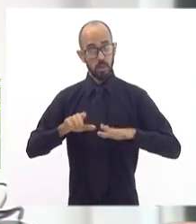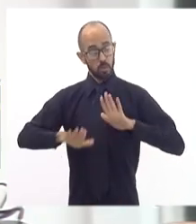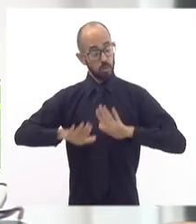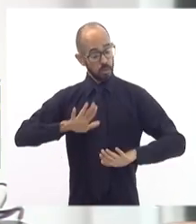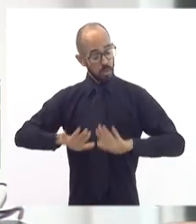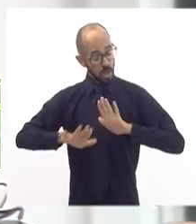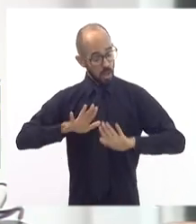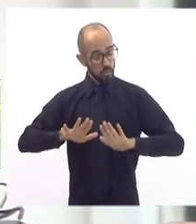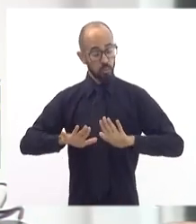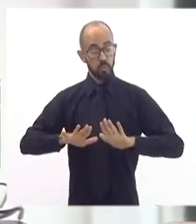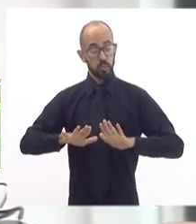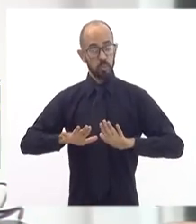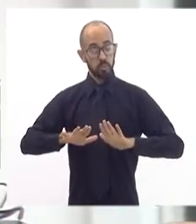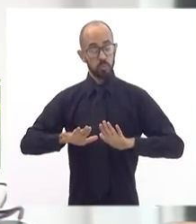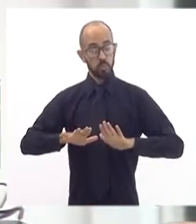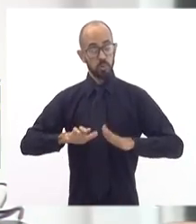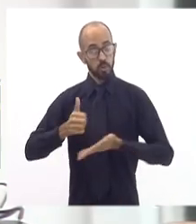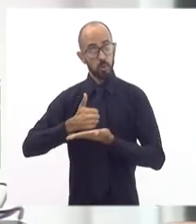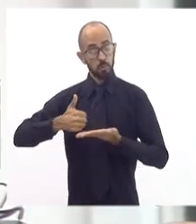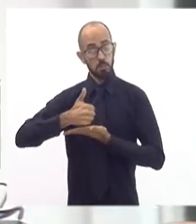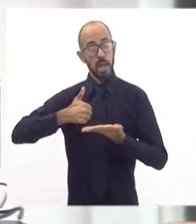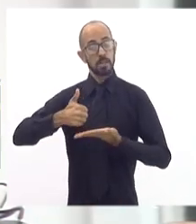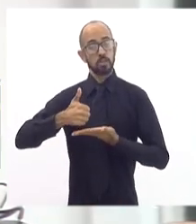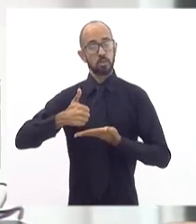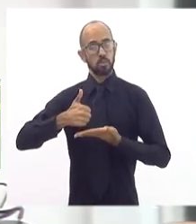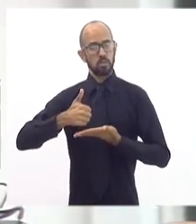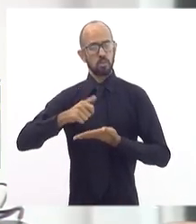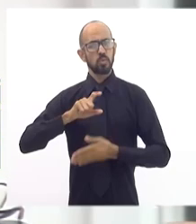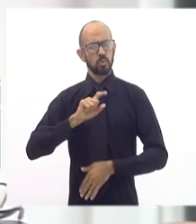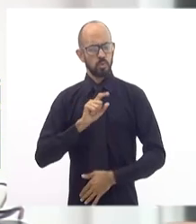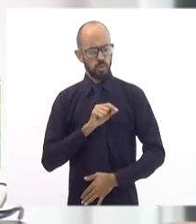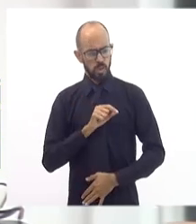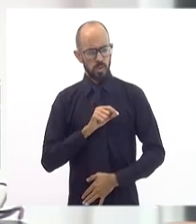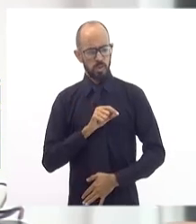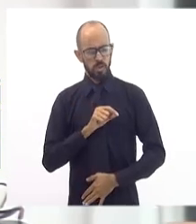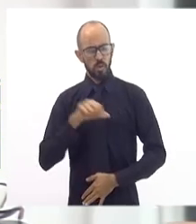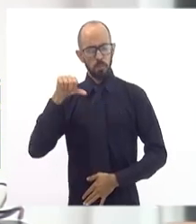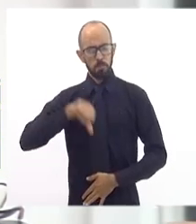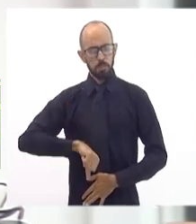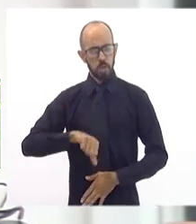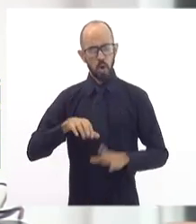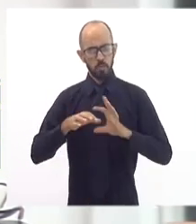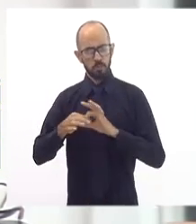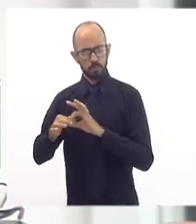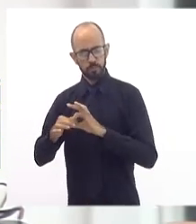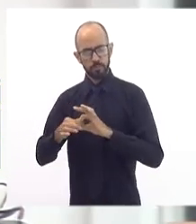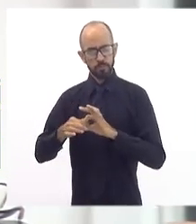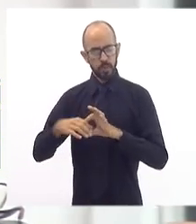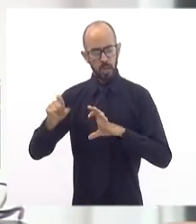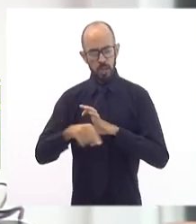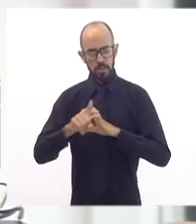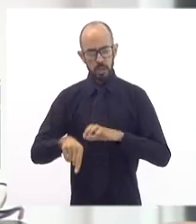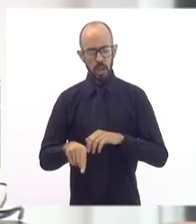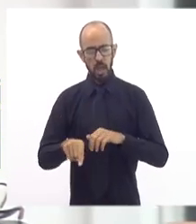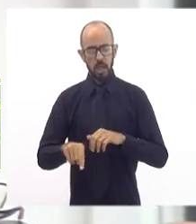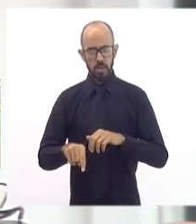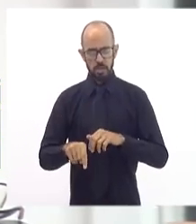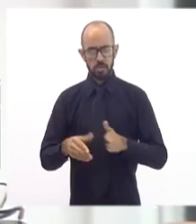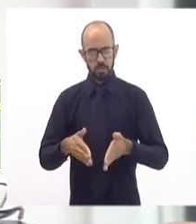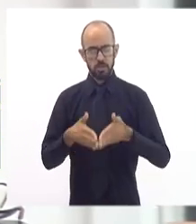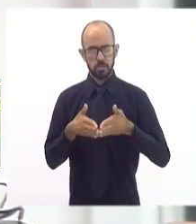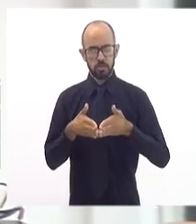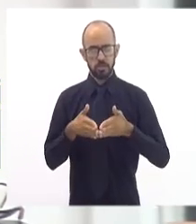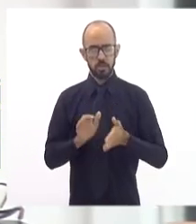é preciso no mínimo Felipe no mínimo já no pior cenário suspender-se licenciamento né